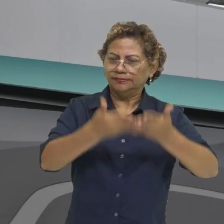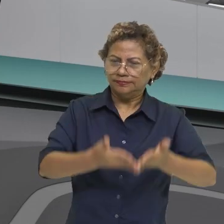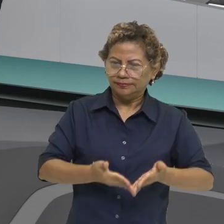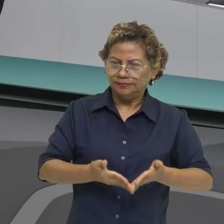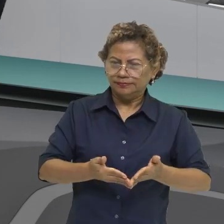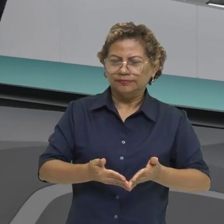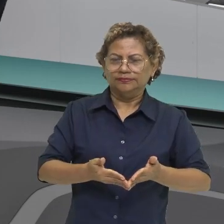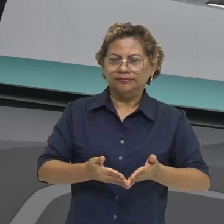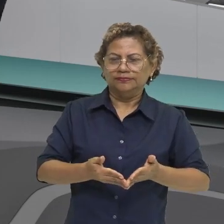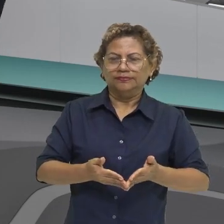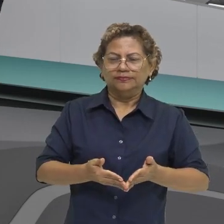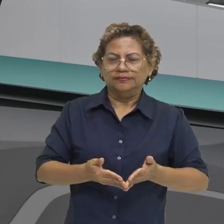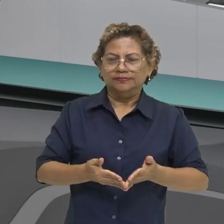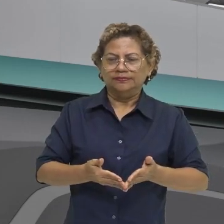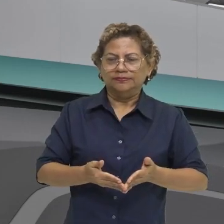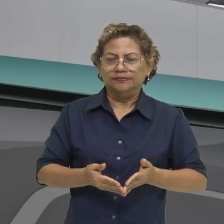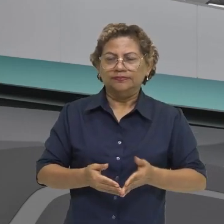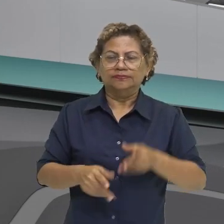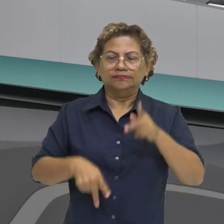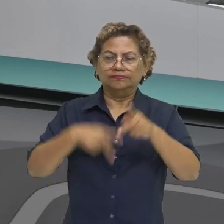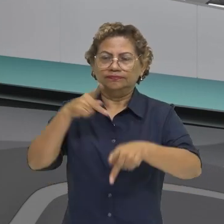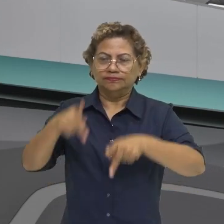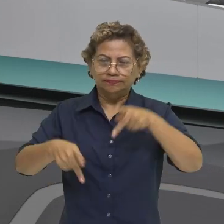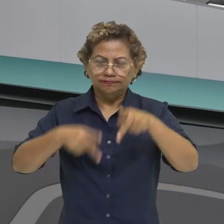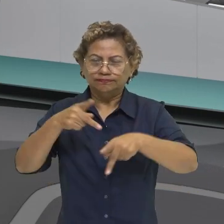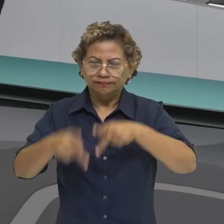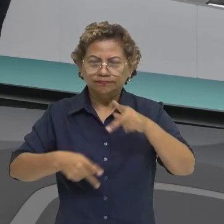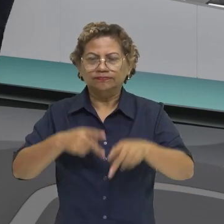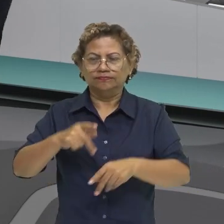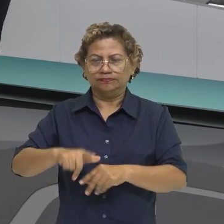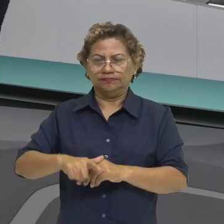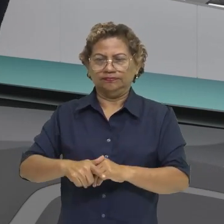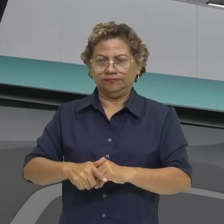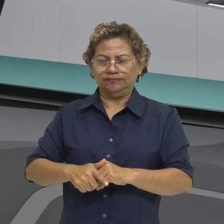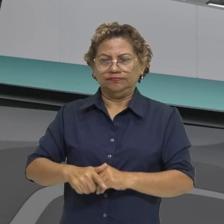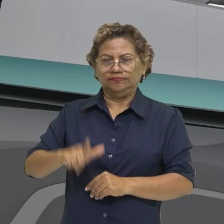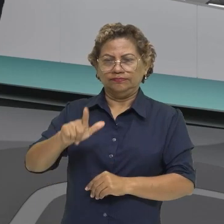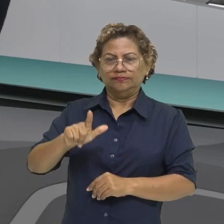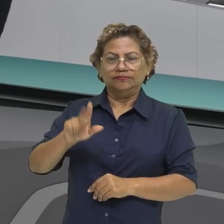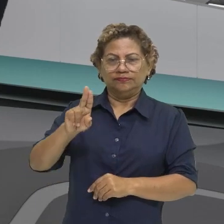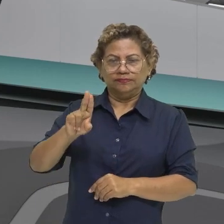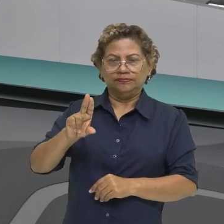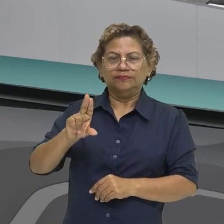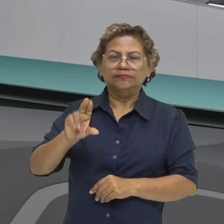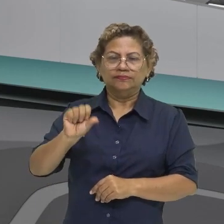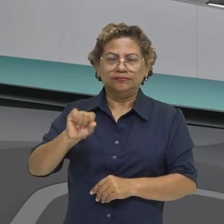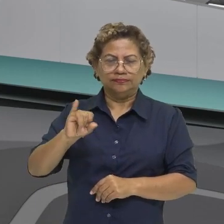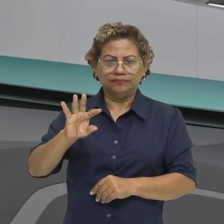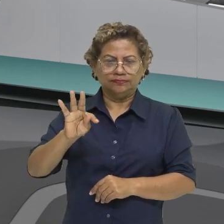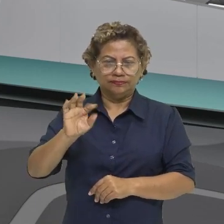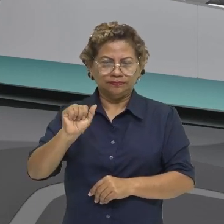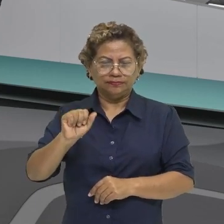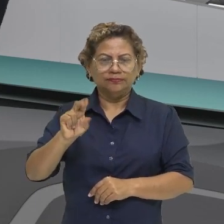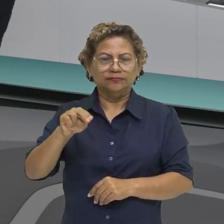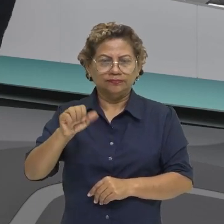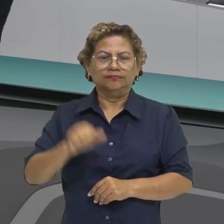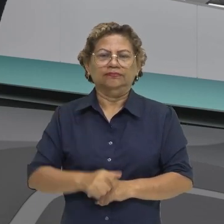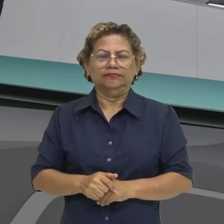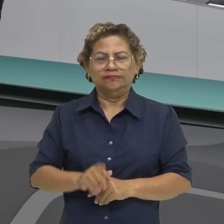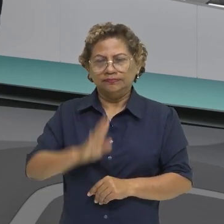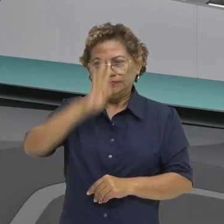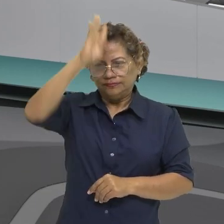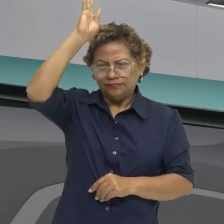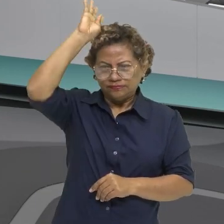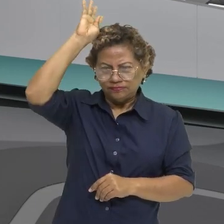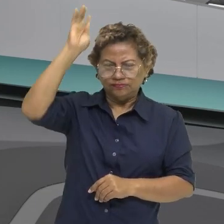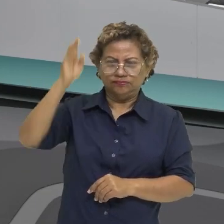heróis do povo lusitano. Ele está contando as glórias do povo lusitano. Está dizendo que o que a Grécia, o que Roma conseguiu é nada